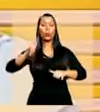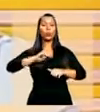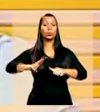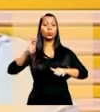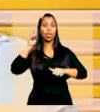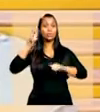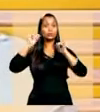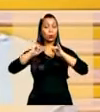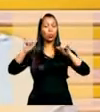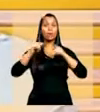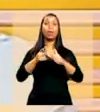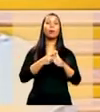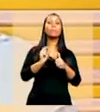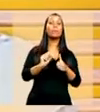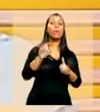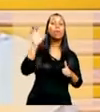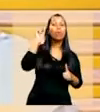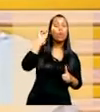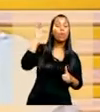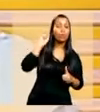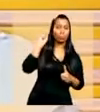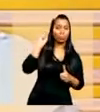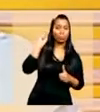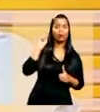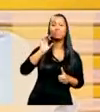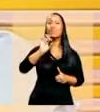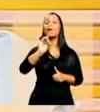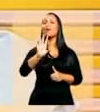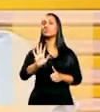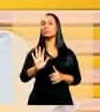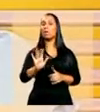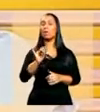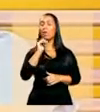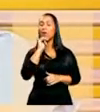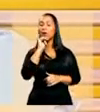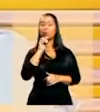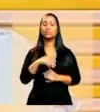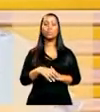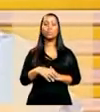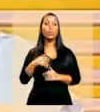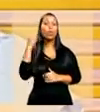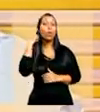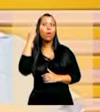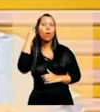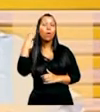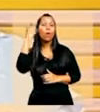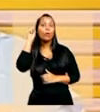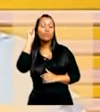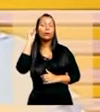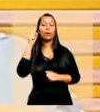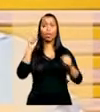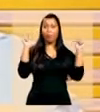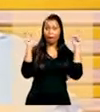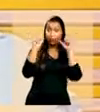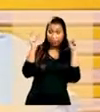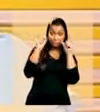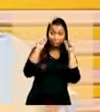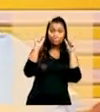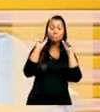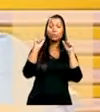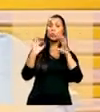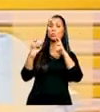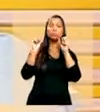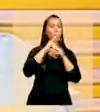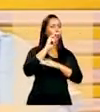quer usar essa ferramenta, aprenda a ouvir. E ouvir não é só aqui, ó, o físico. Ouvir é prestar